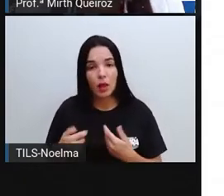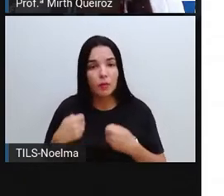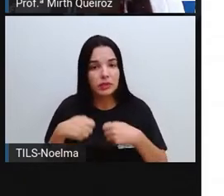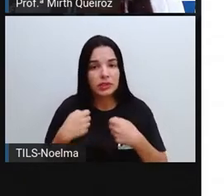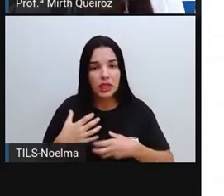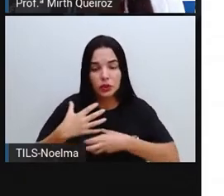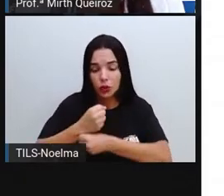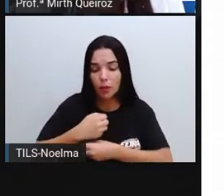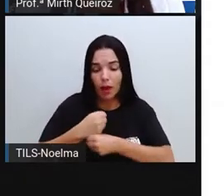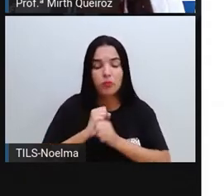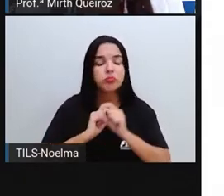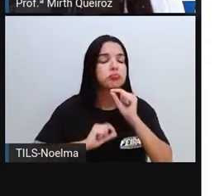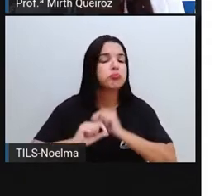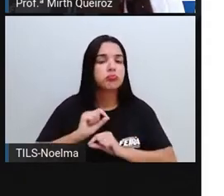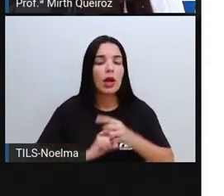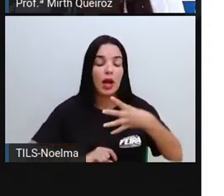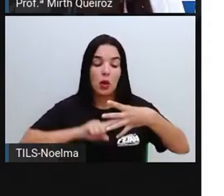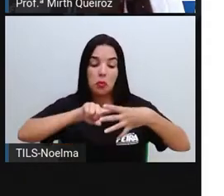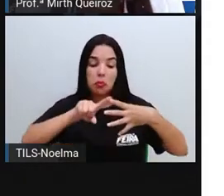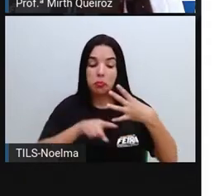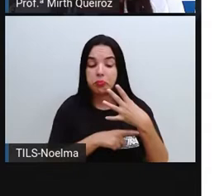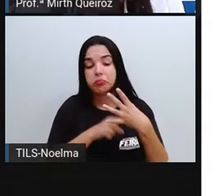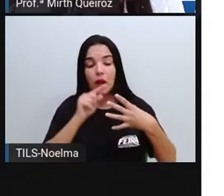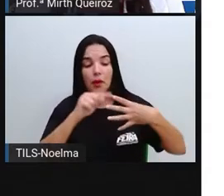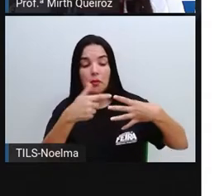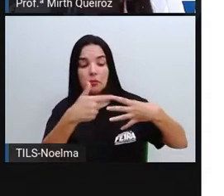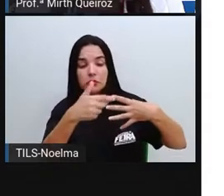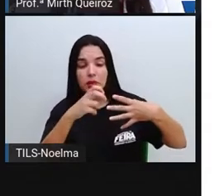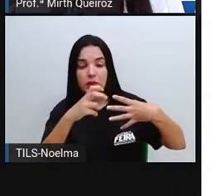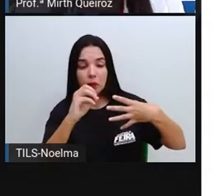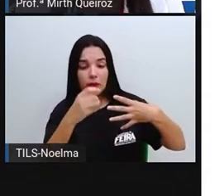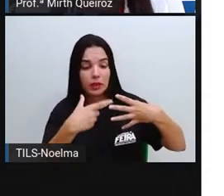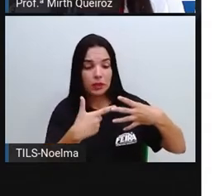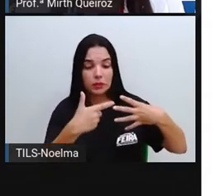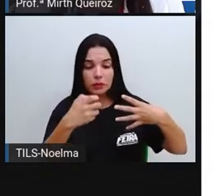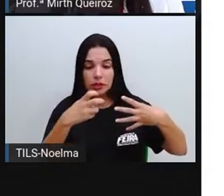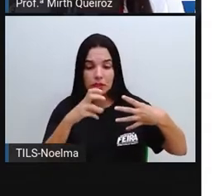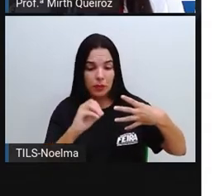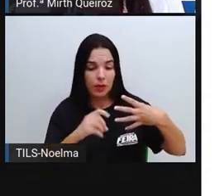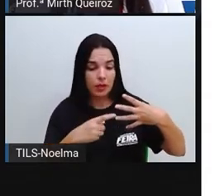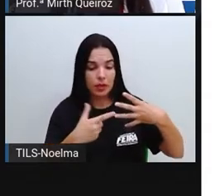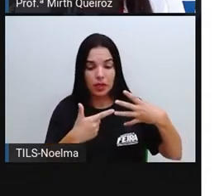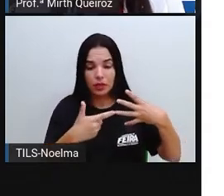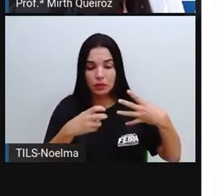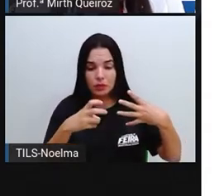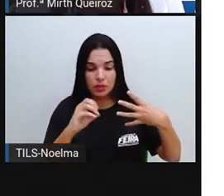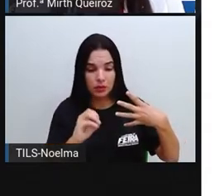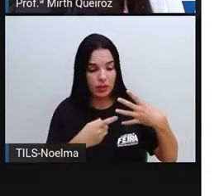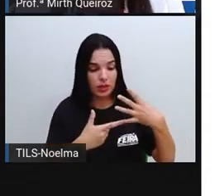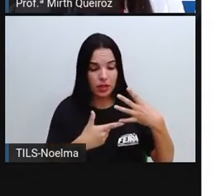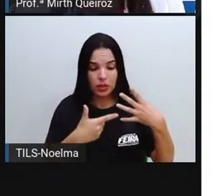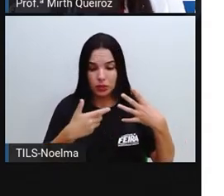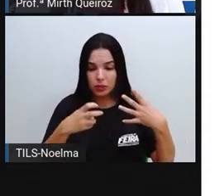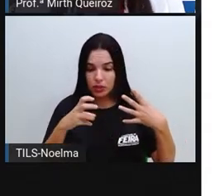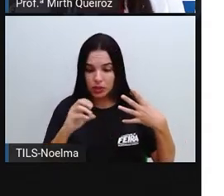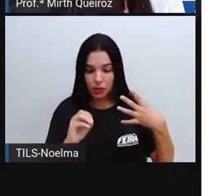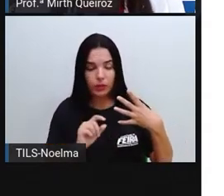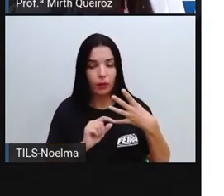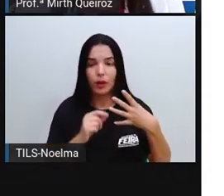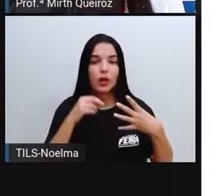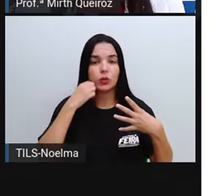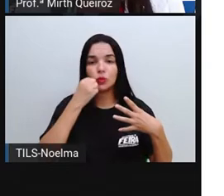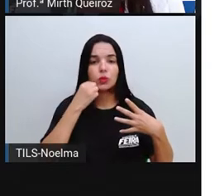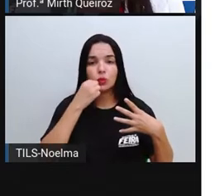então Nós escolhemos aqui quatro caixas de 250 ml foram as caixinhas de maçã porque